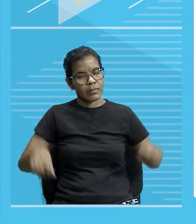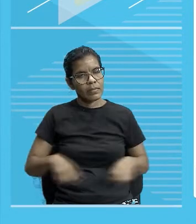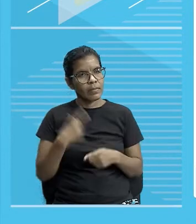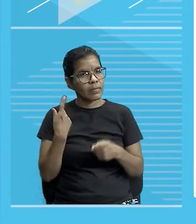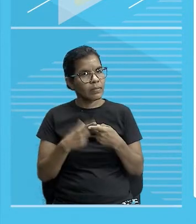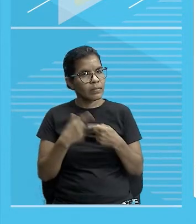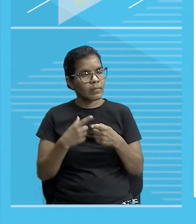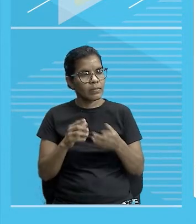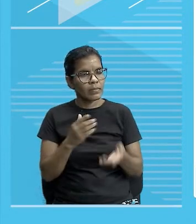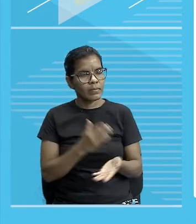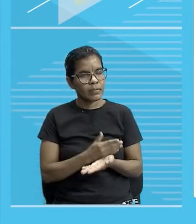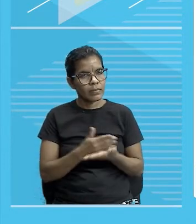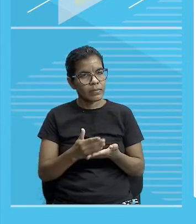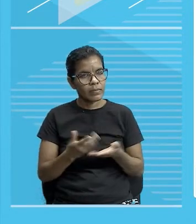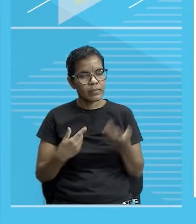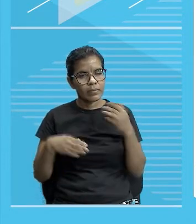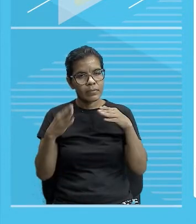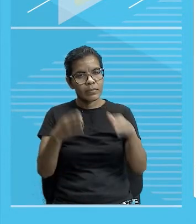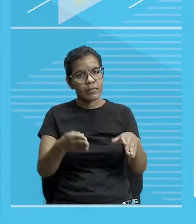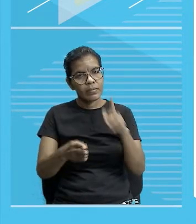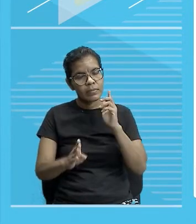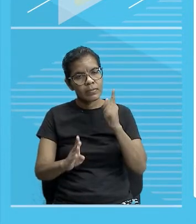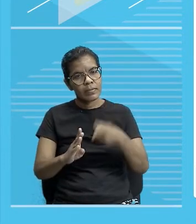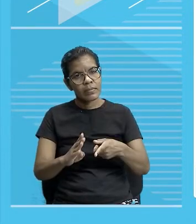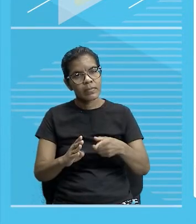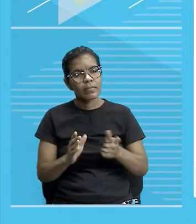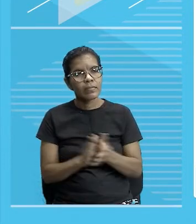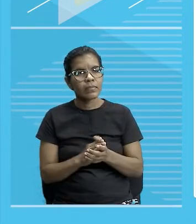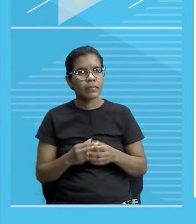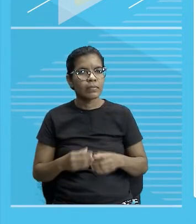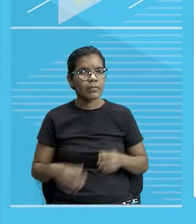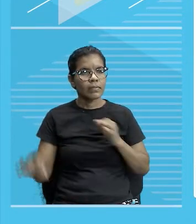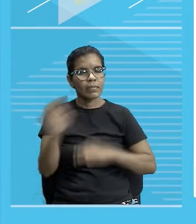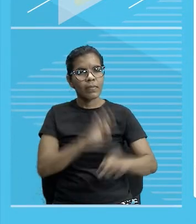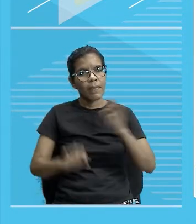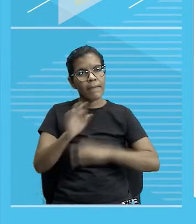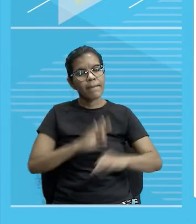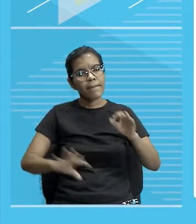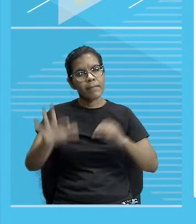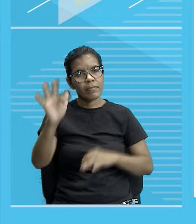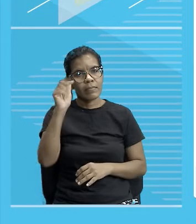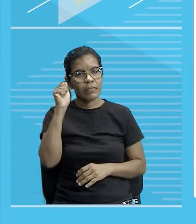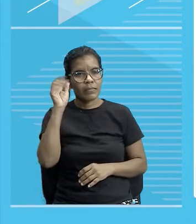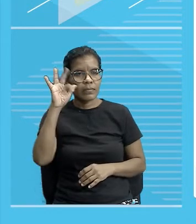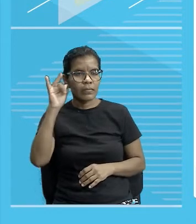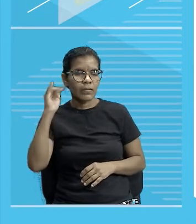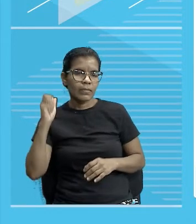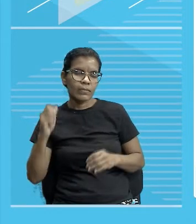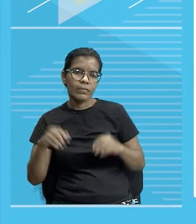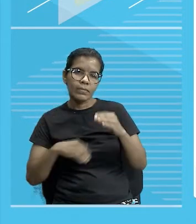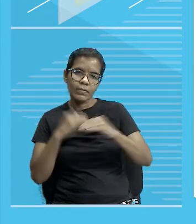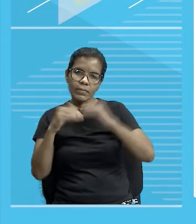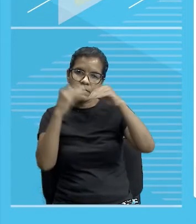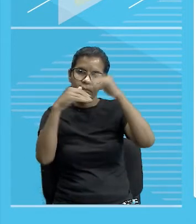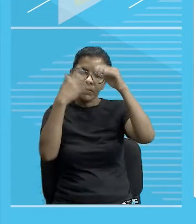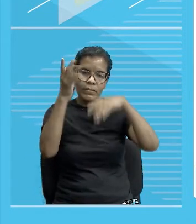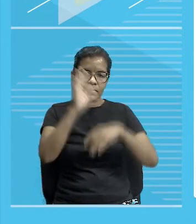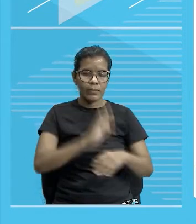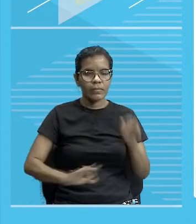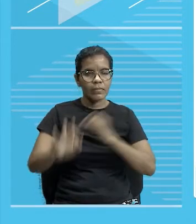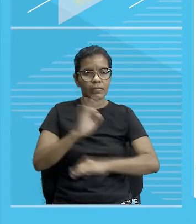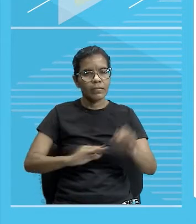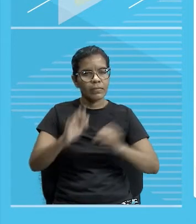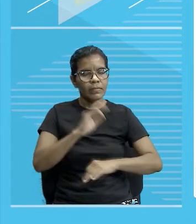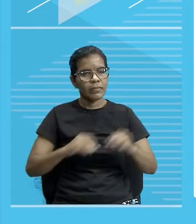começa com os objetivos estabelecidos pelo planejamento tático para desenvolver planos